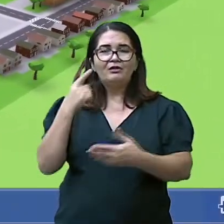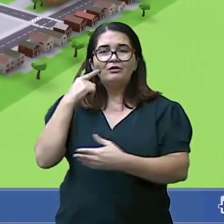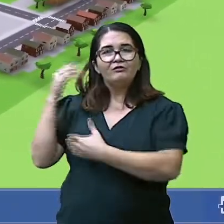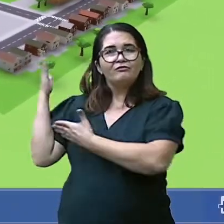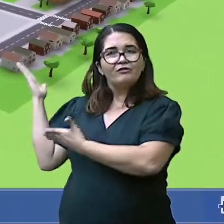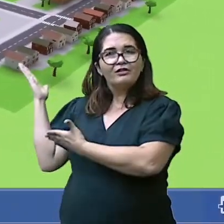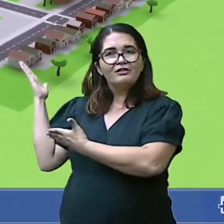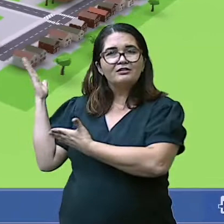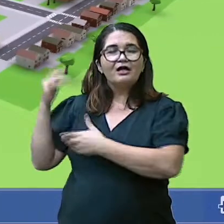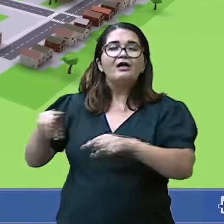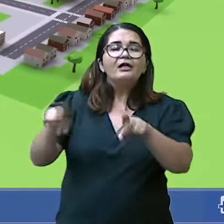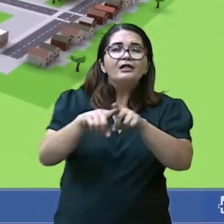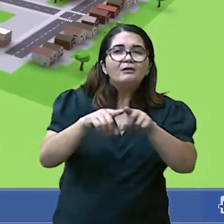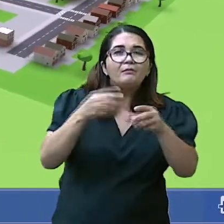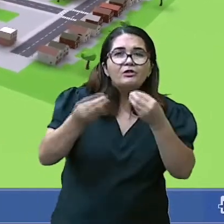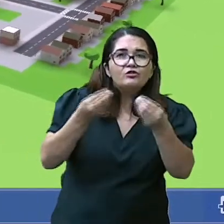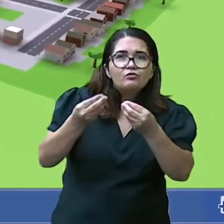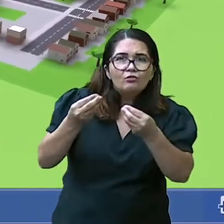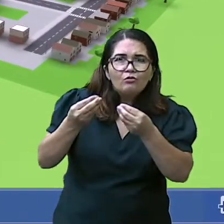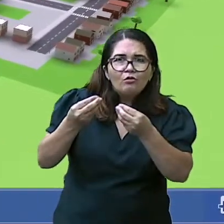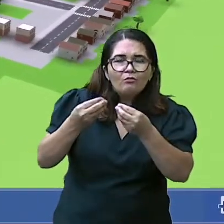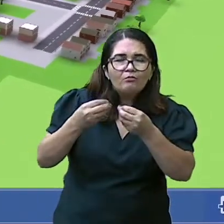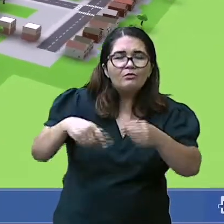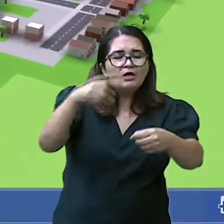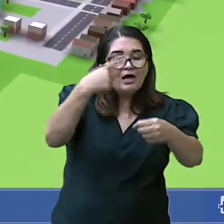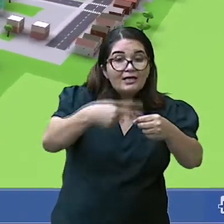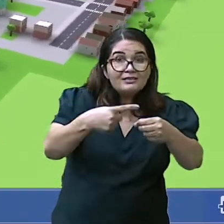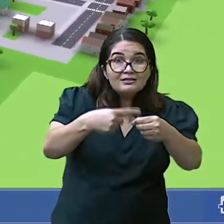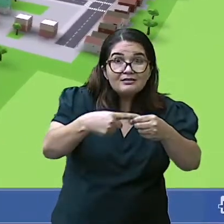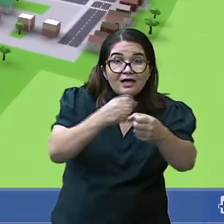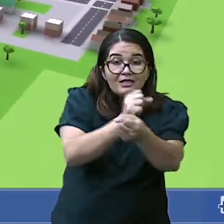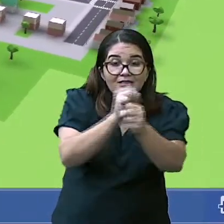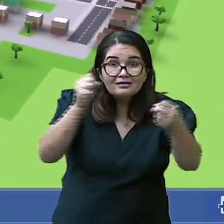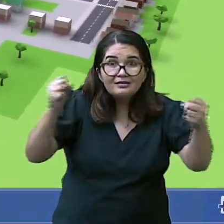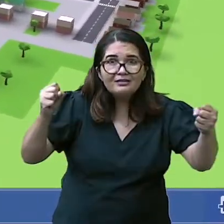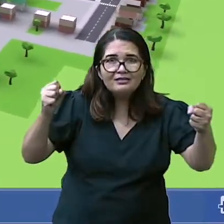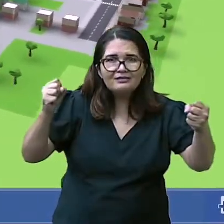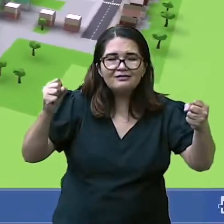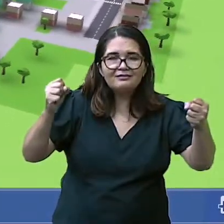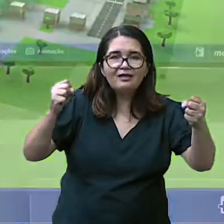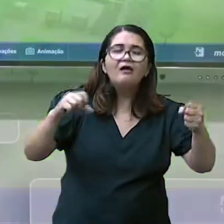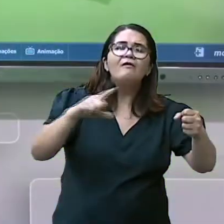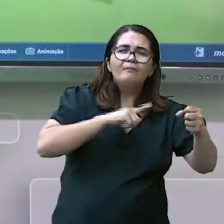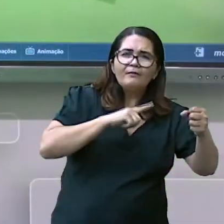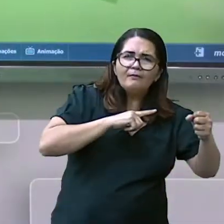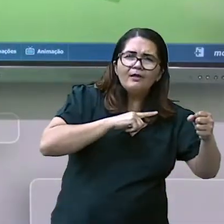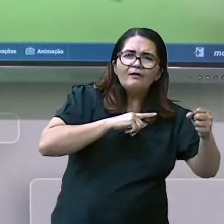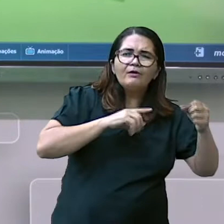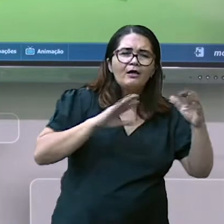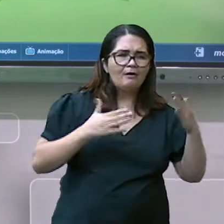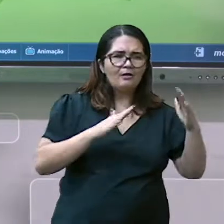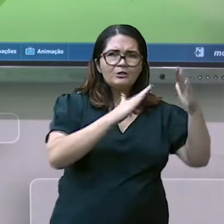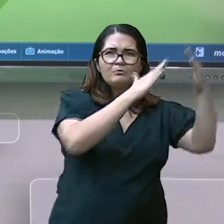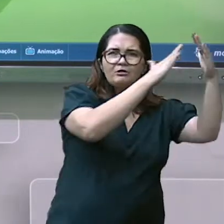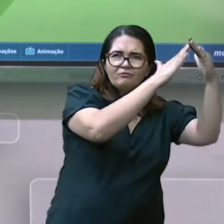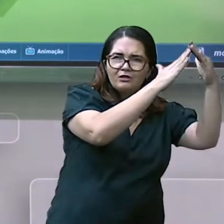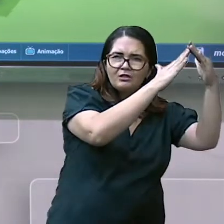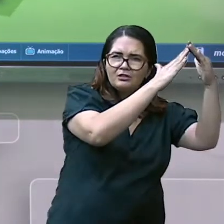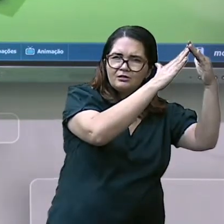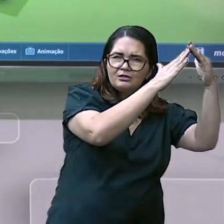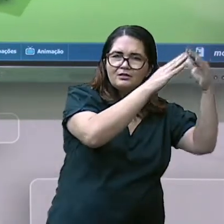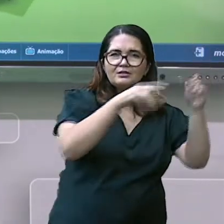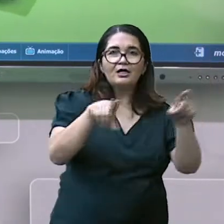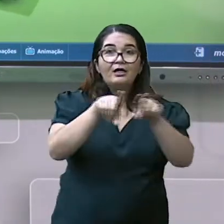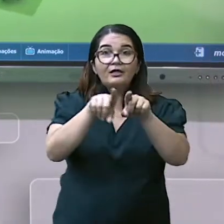Na periferia, o que nós podemos perceber? A zona rural. Que ela está o quê?